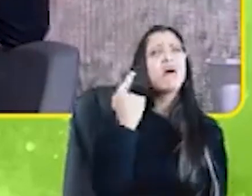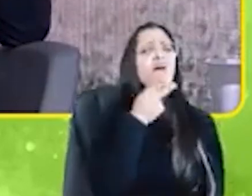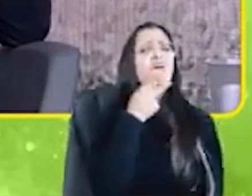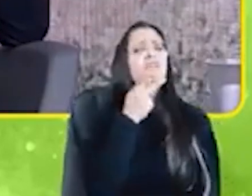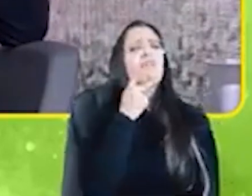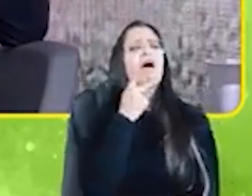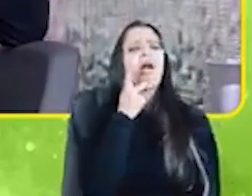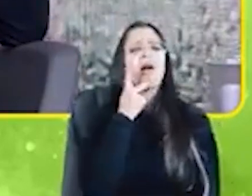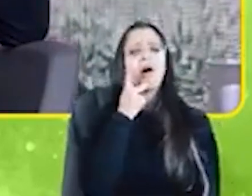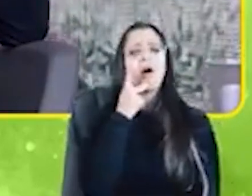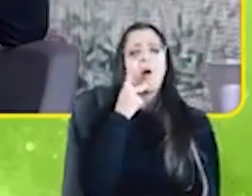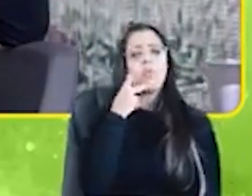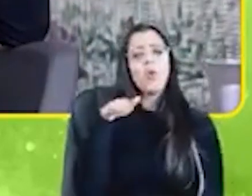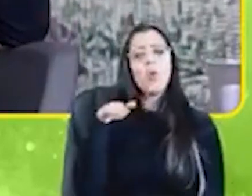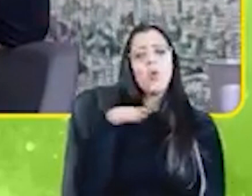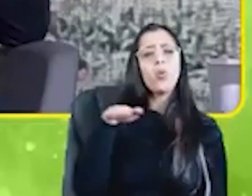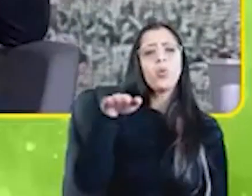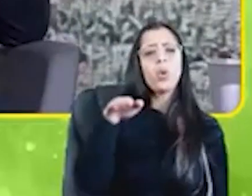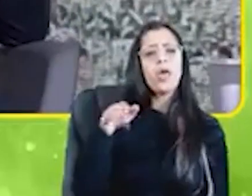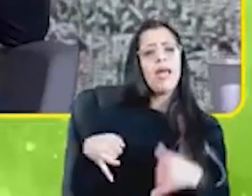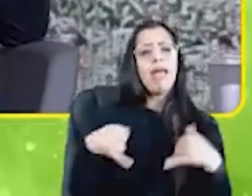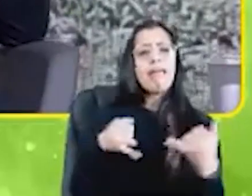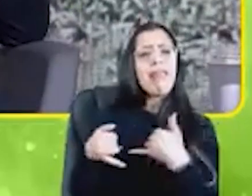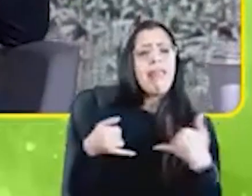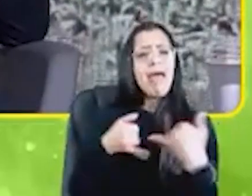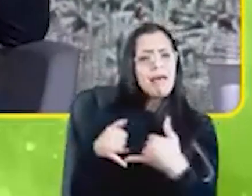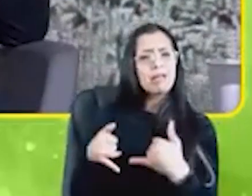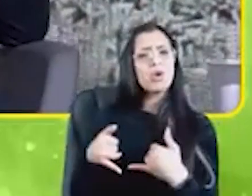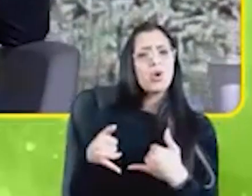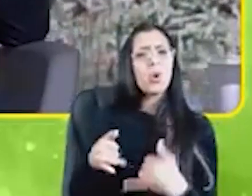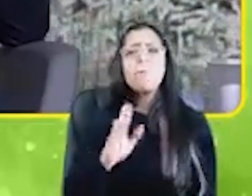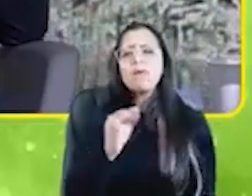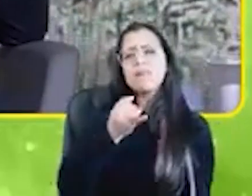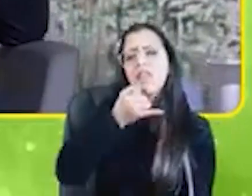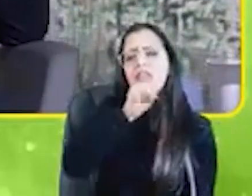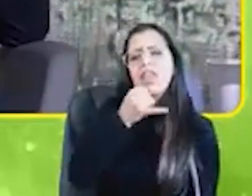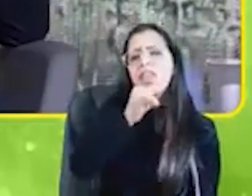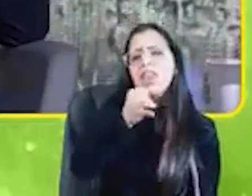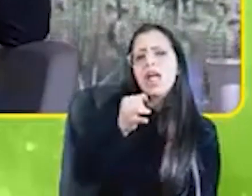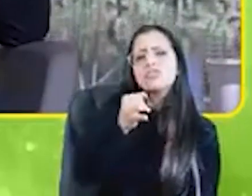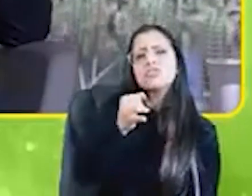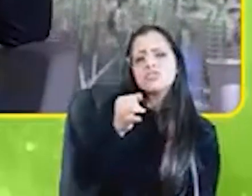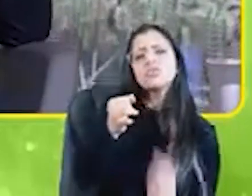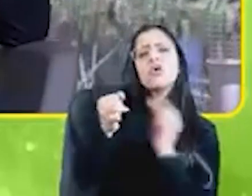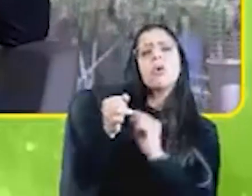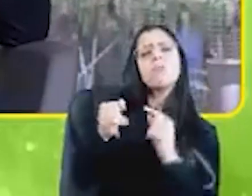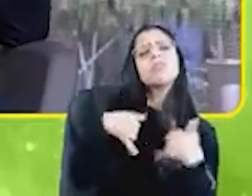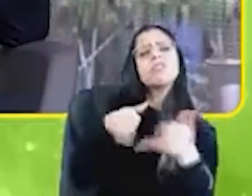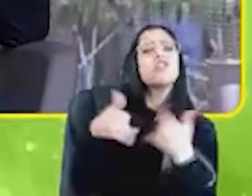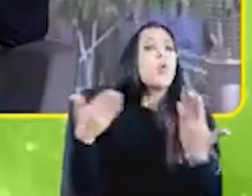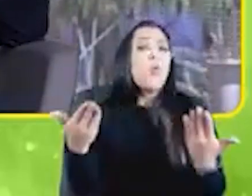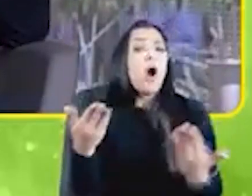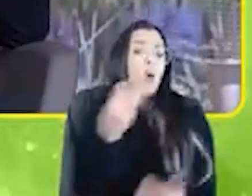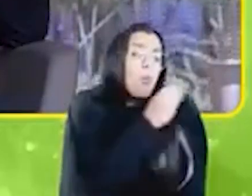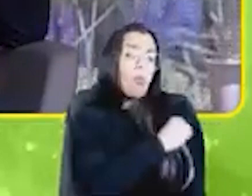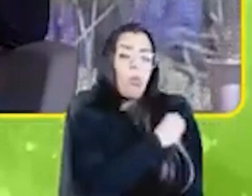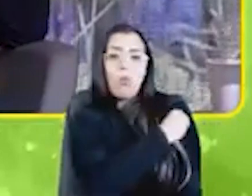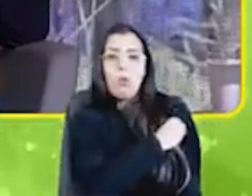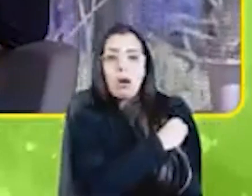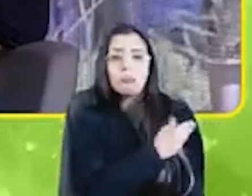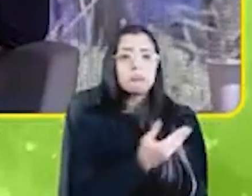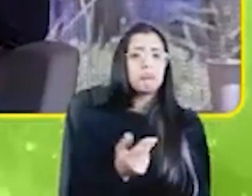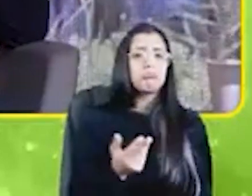está por trás de carregar aquela bateria vai ser uma energia limpa como é o etanol o Brasil já tem isso há 50 anos então